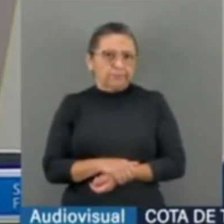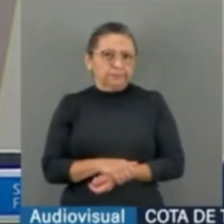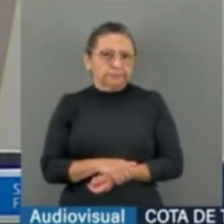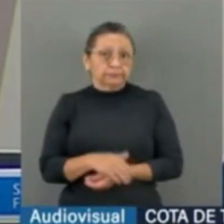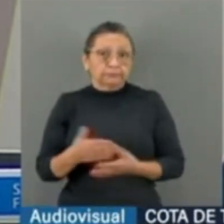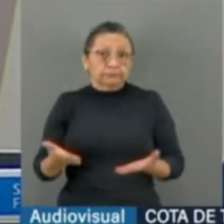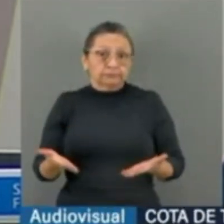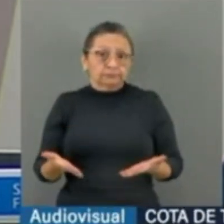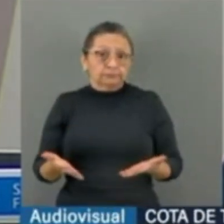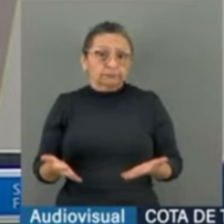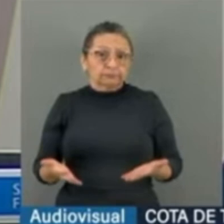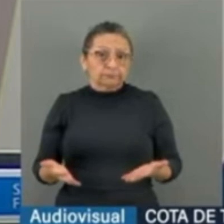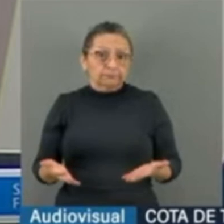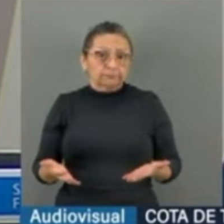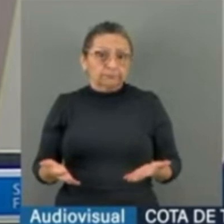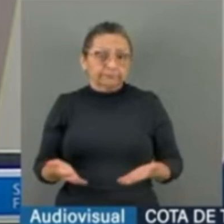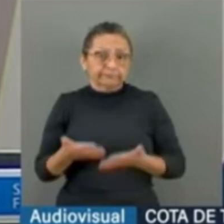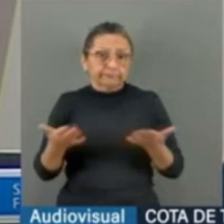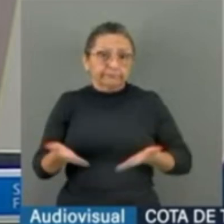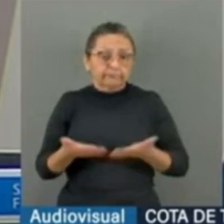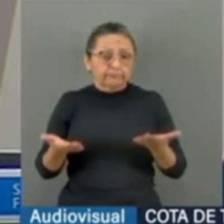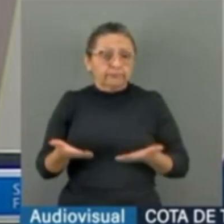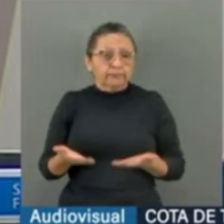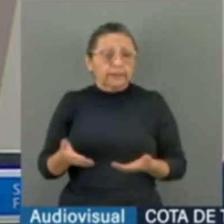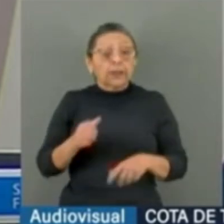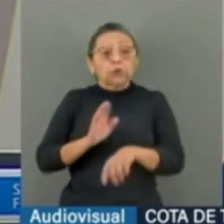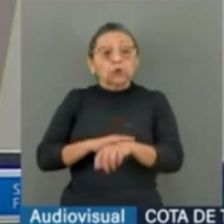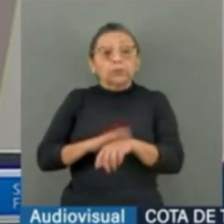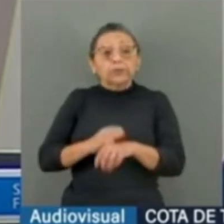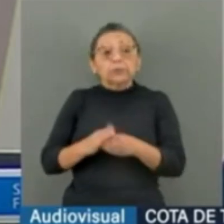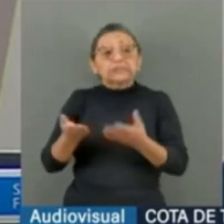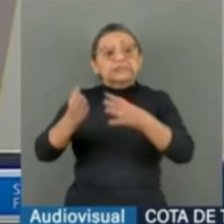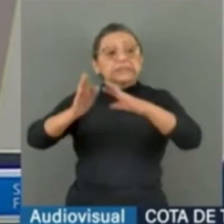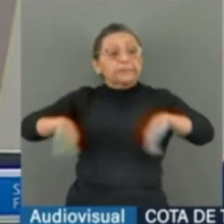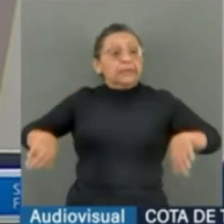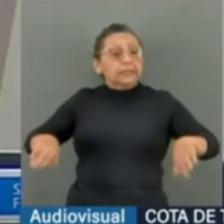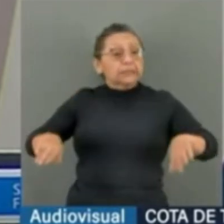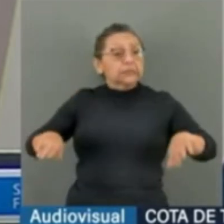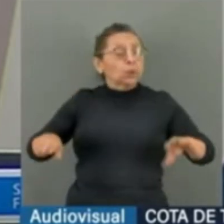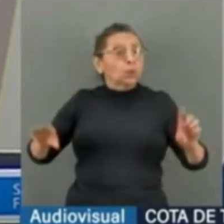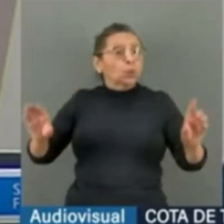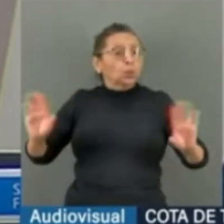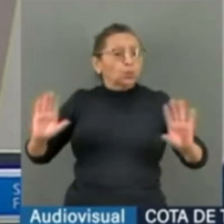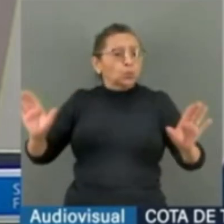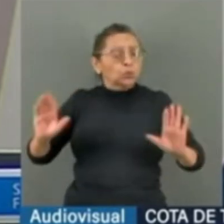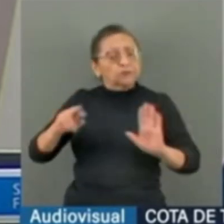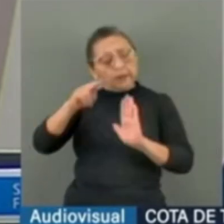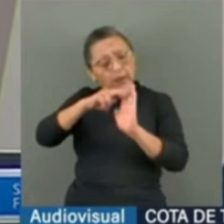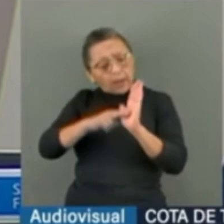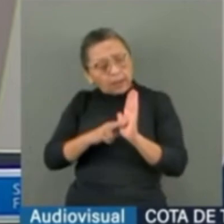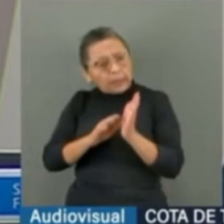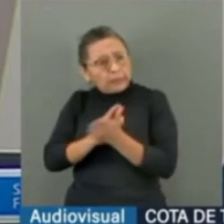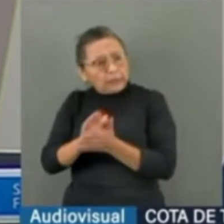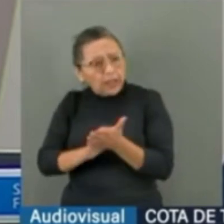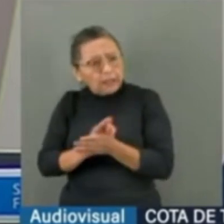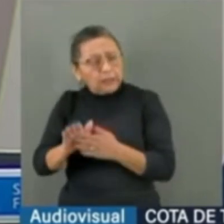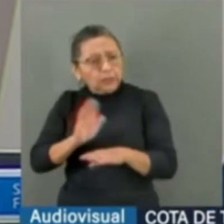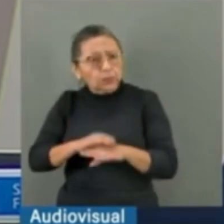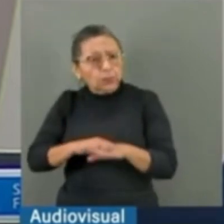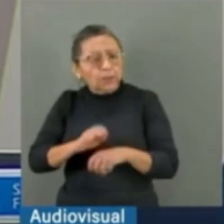Diante de uma separação, não tivesse nenhuma regração do